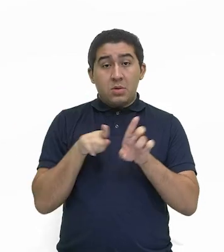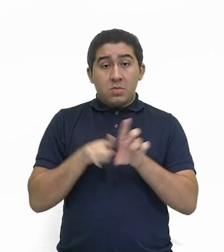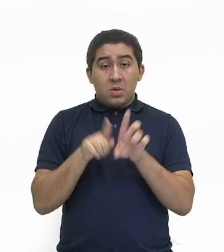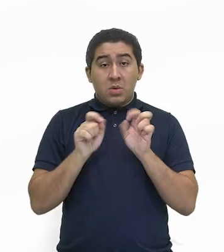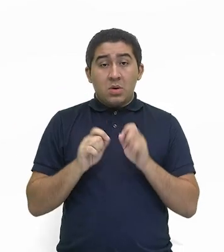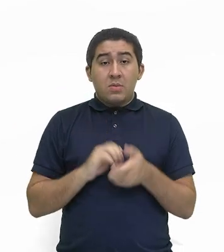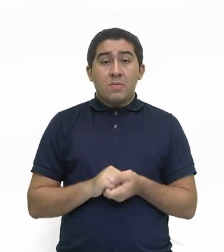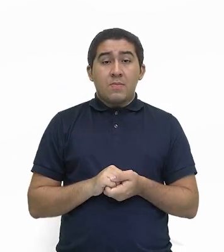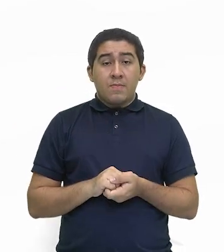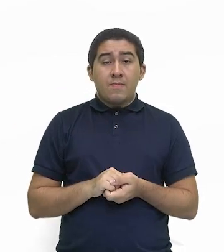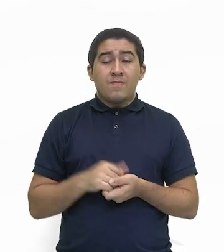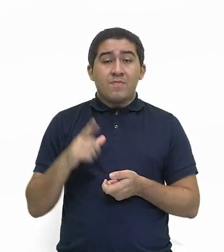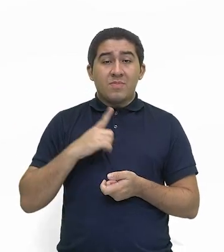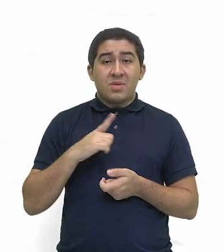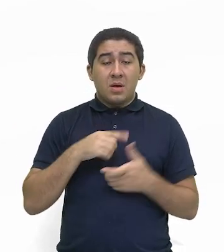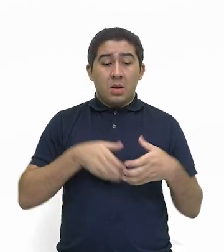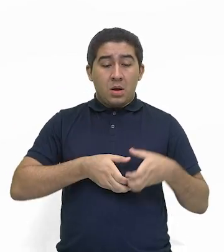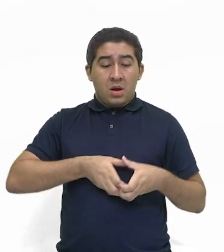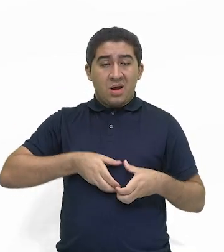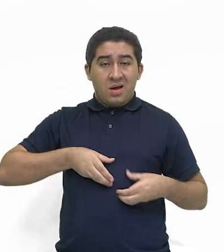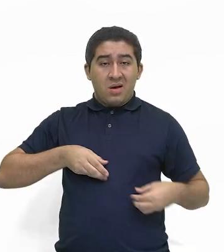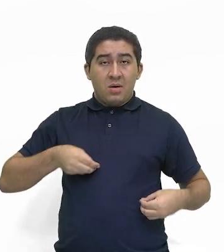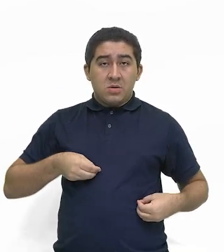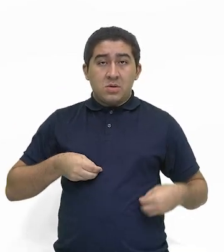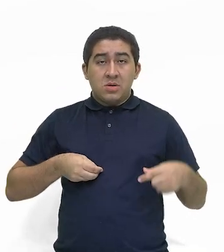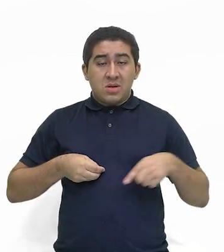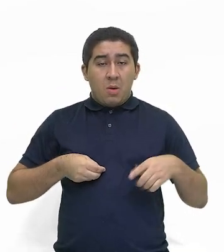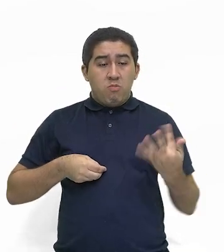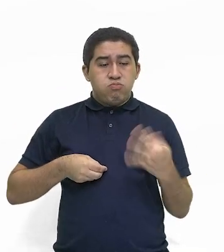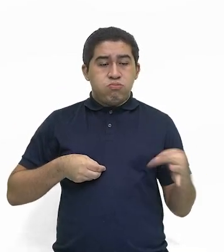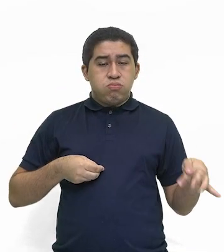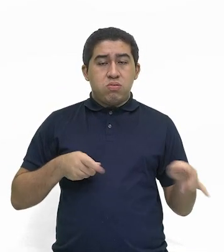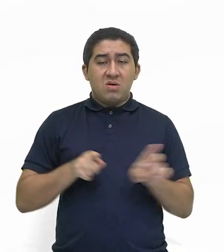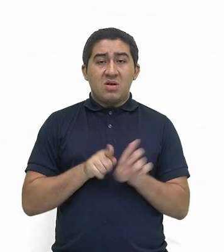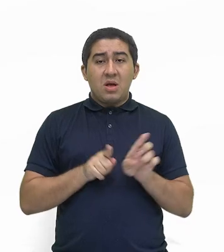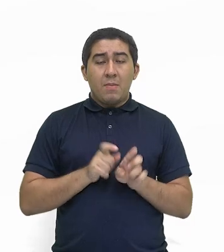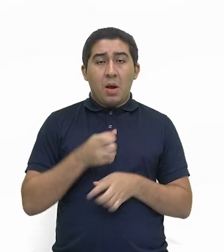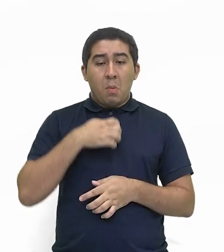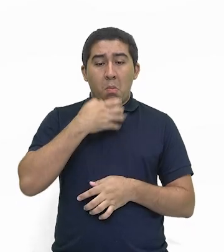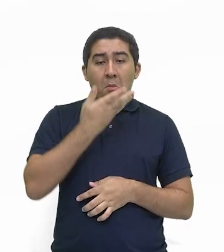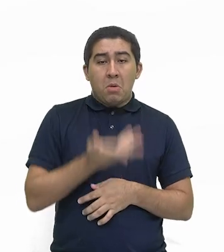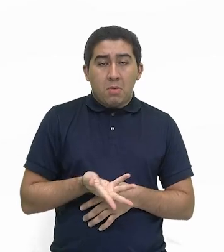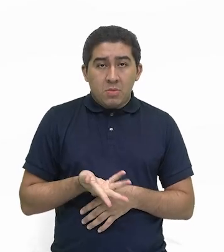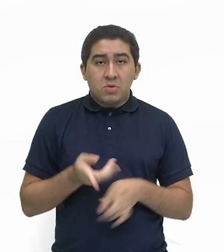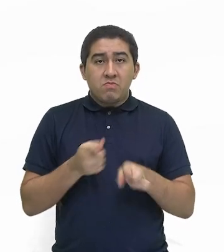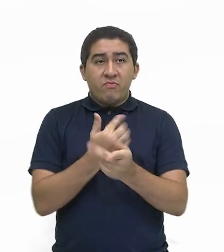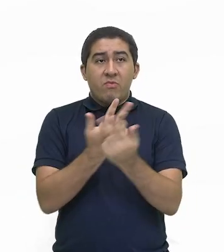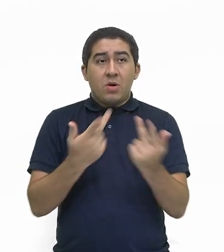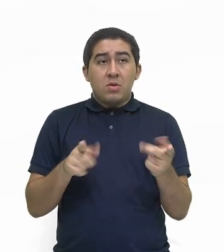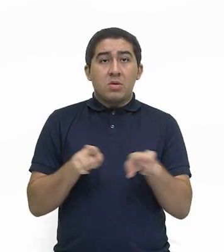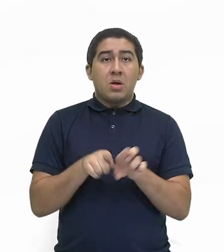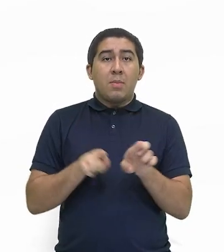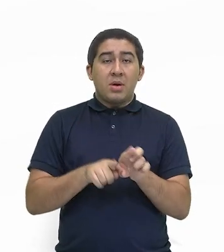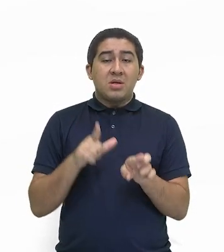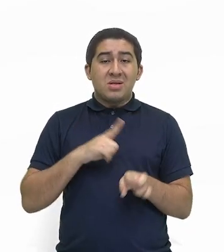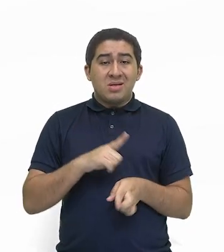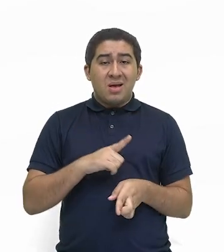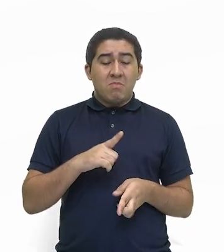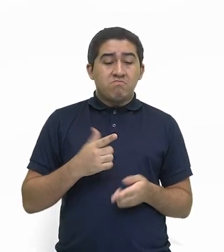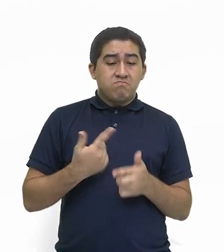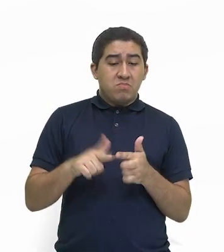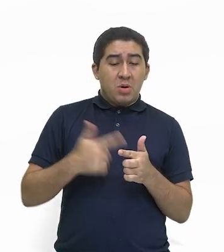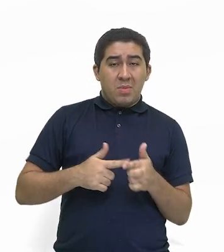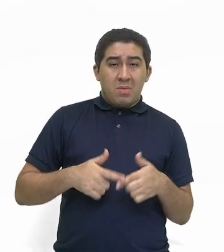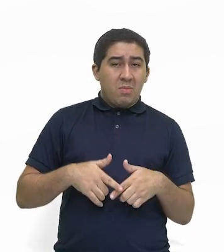na mucosa gástrica, vômitos violentos, cólica abdominal, diarreia